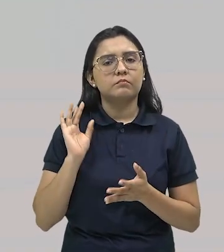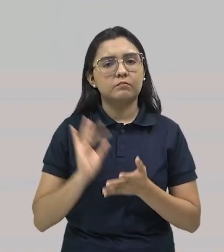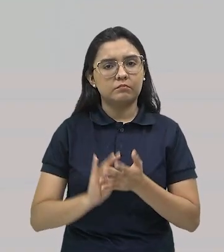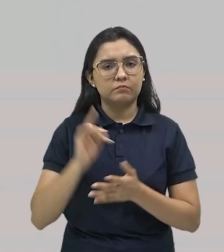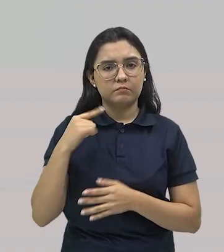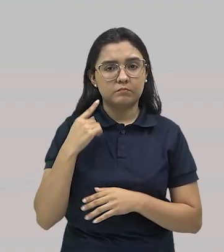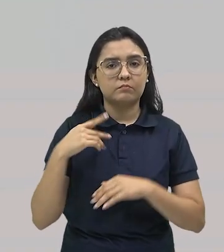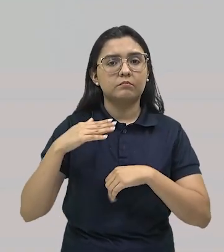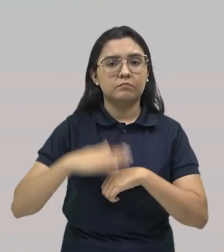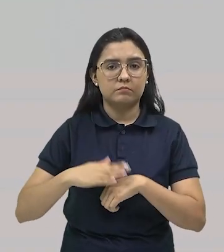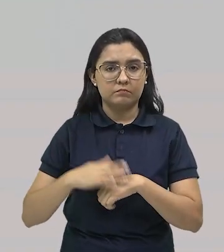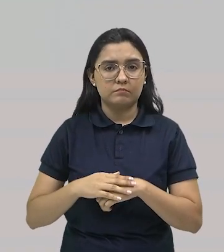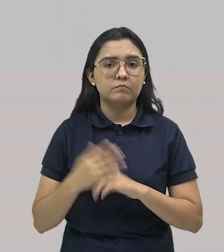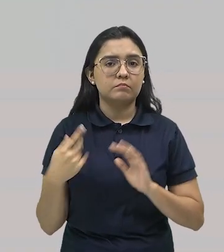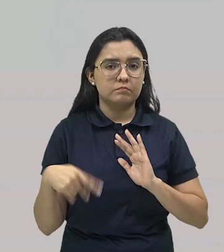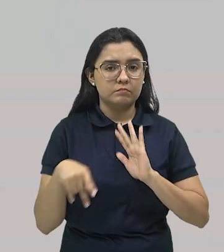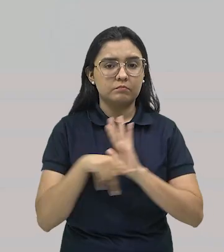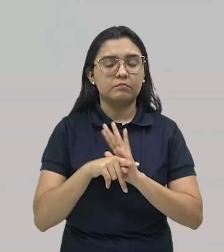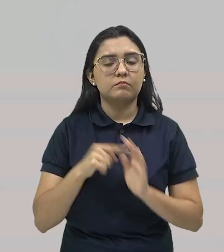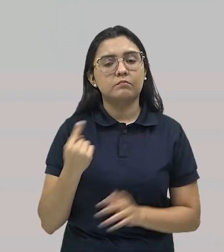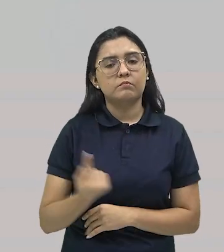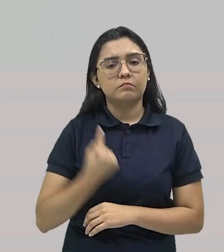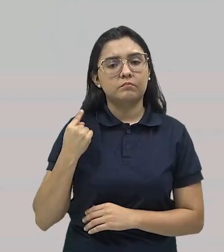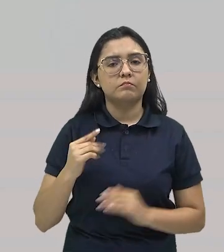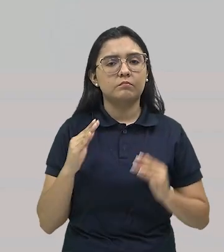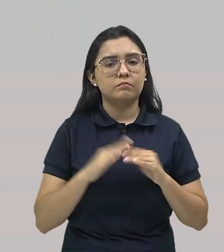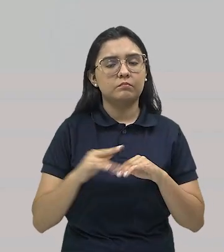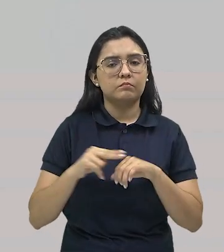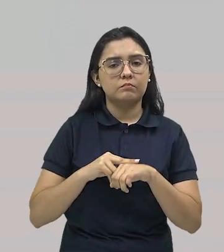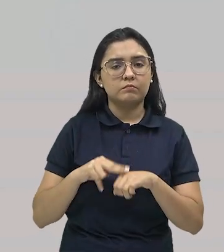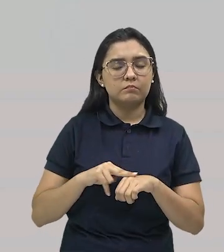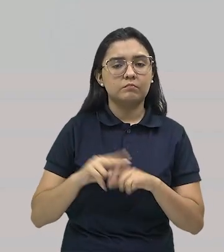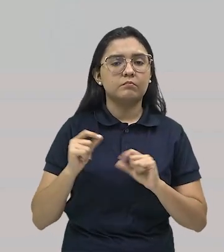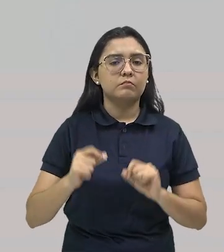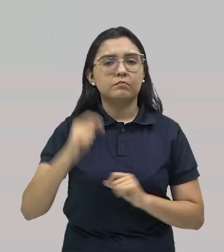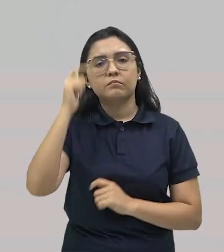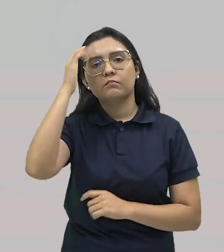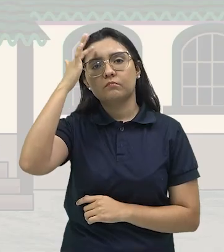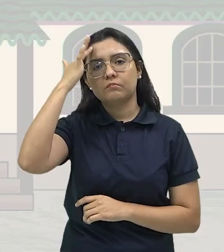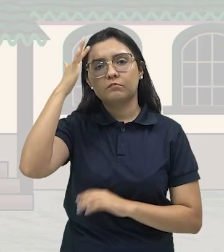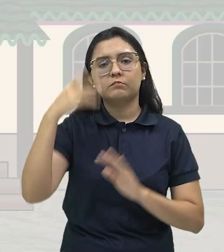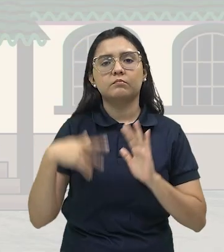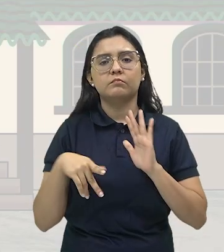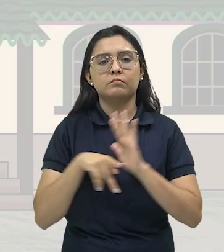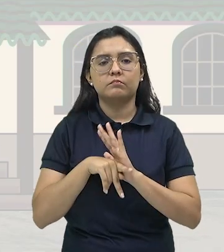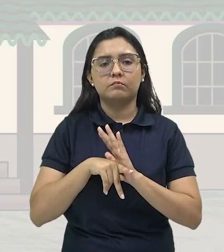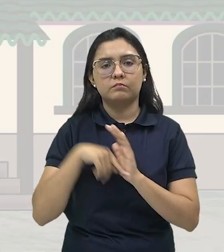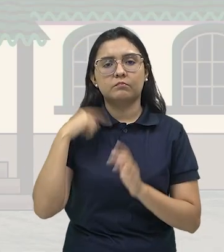mesmo. Sozinho na Casa Verde, ele refletiu sobre sua própria loucura.